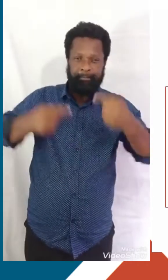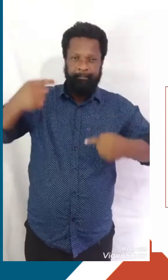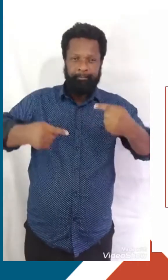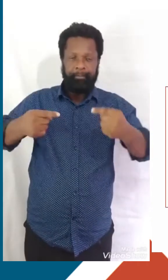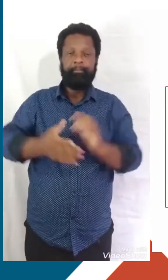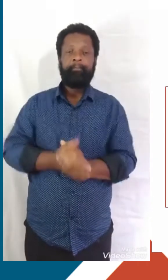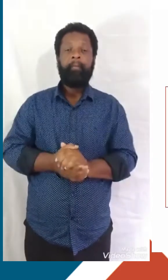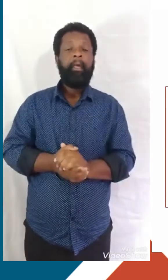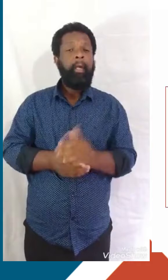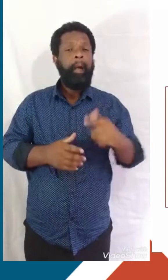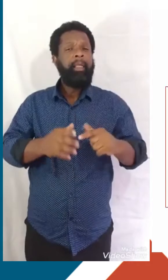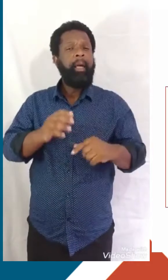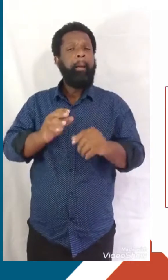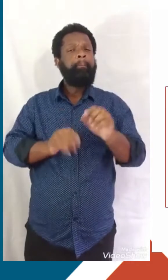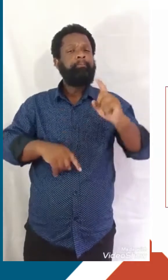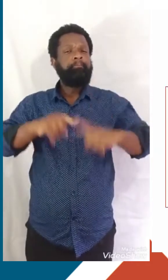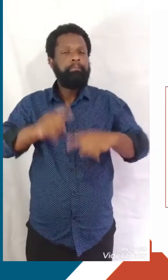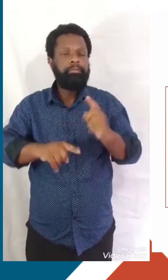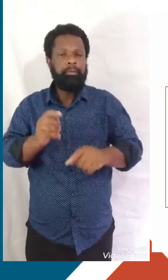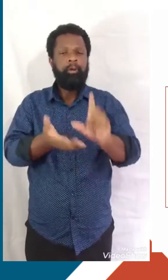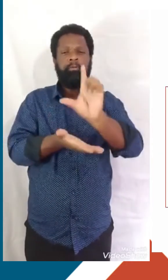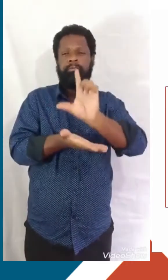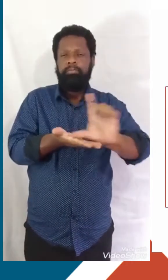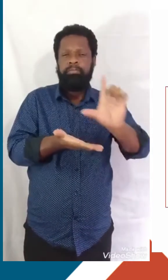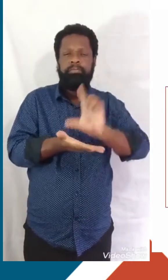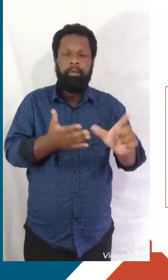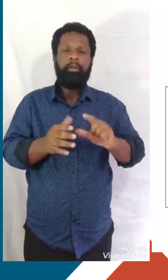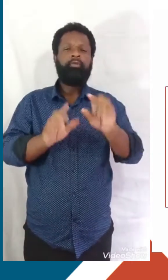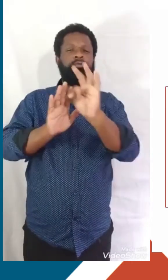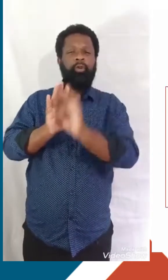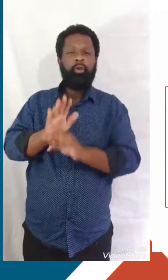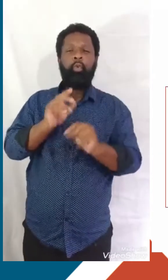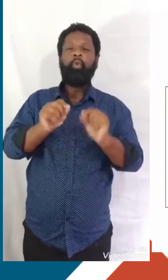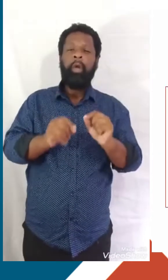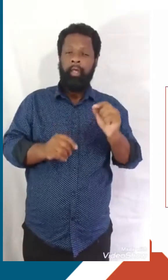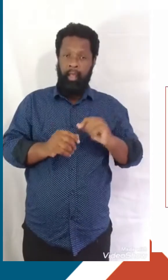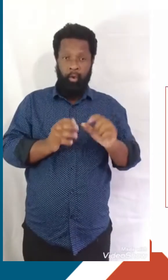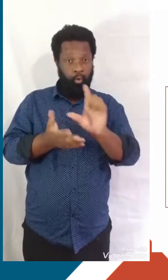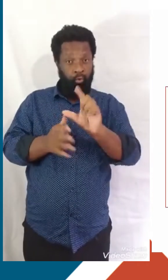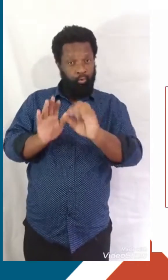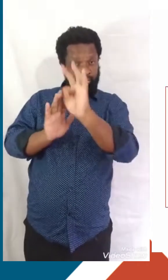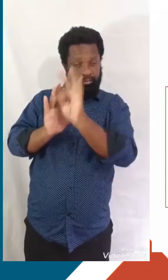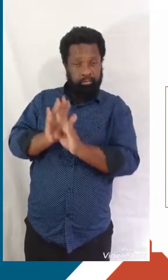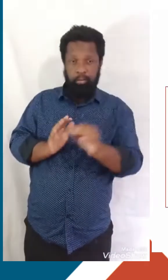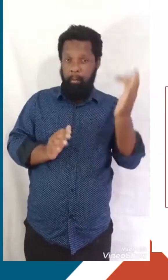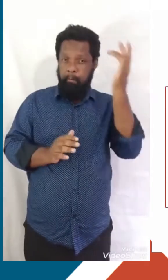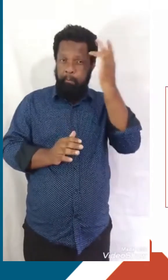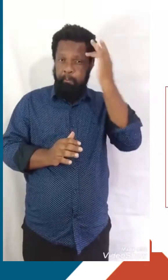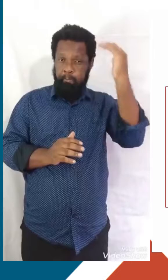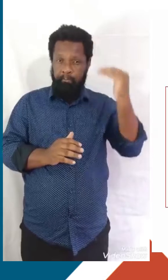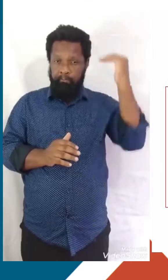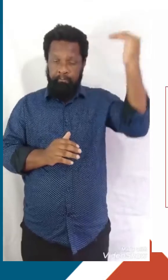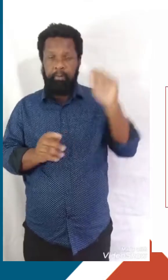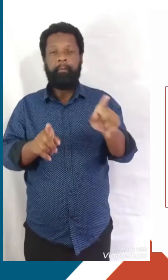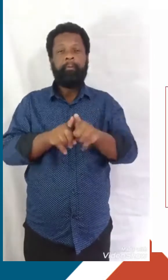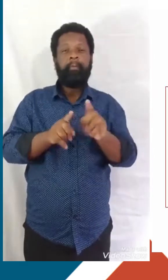características da produção literária da geração de 45 são o amadurecimento literário, a pesquisa em torno